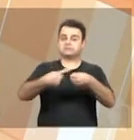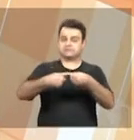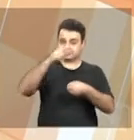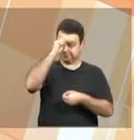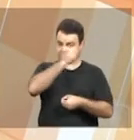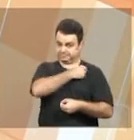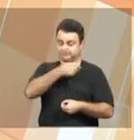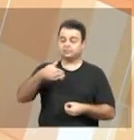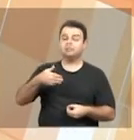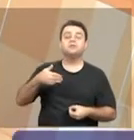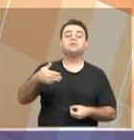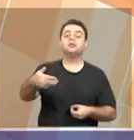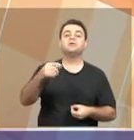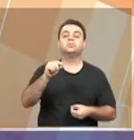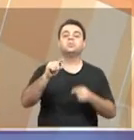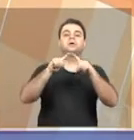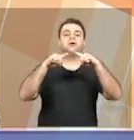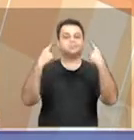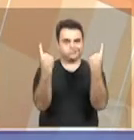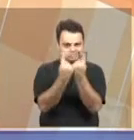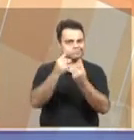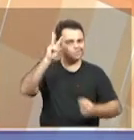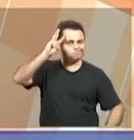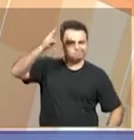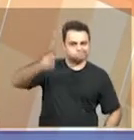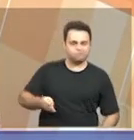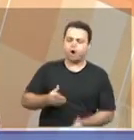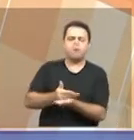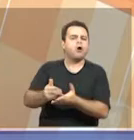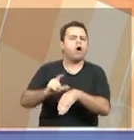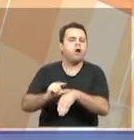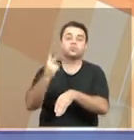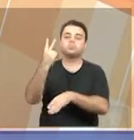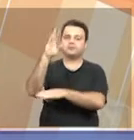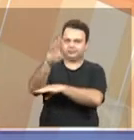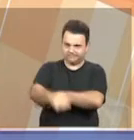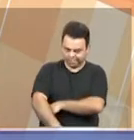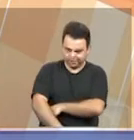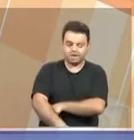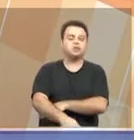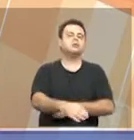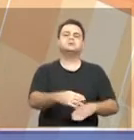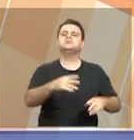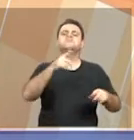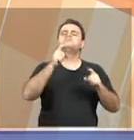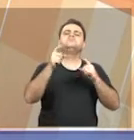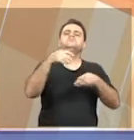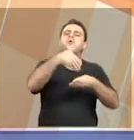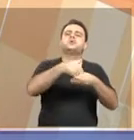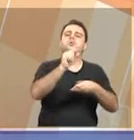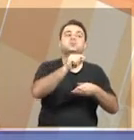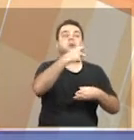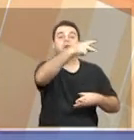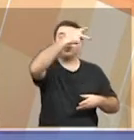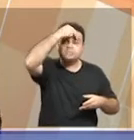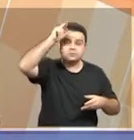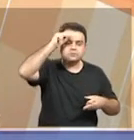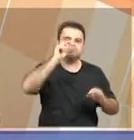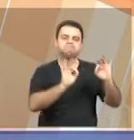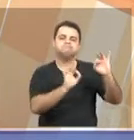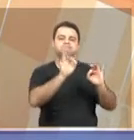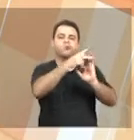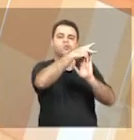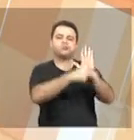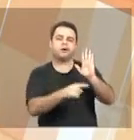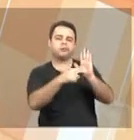e a Câmara de Rio Preto realiza sessão ordinária nesta terça-feira a partir das duas horas da tarde para votação de projeto de lei